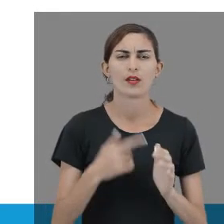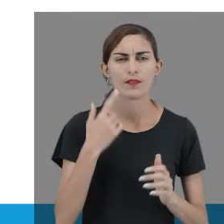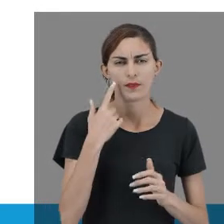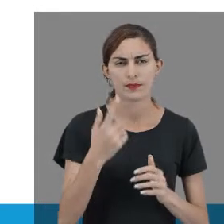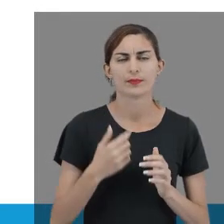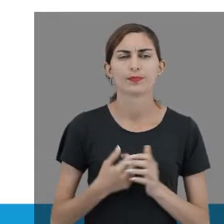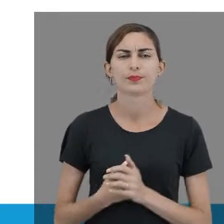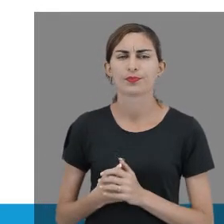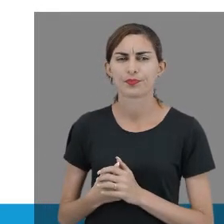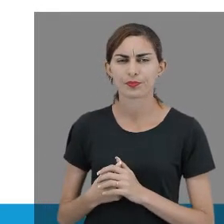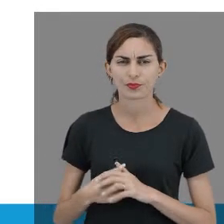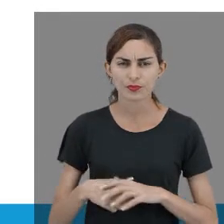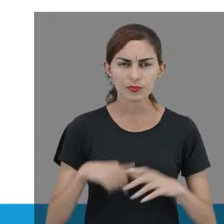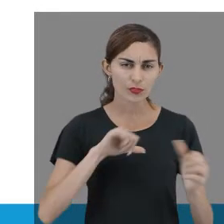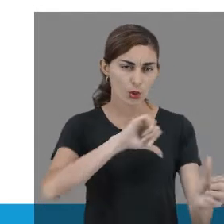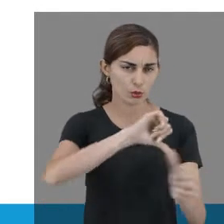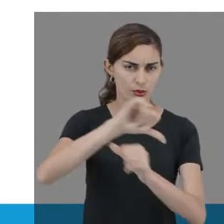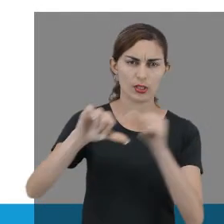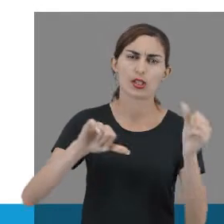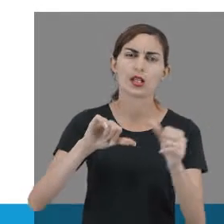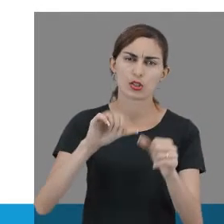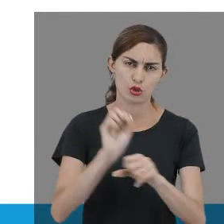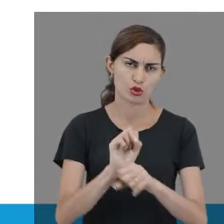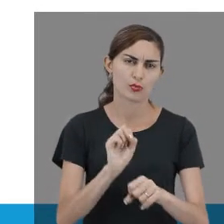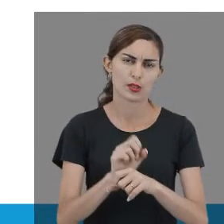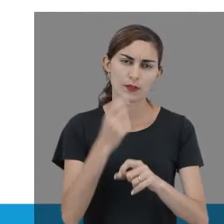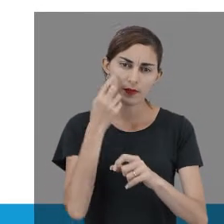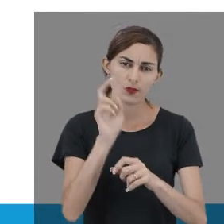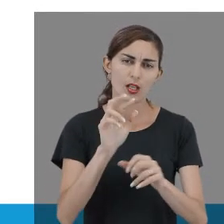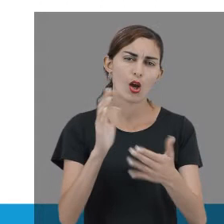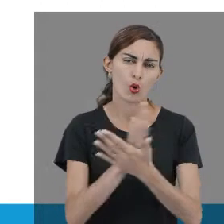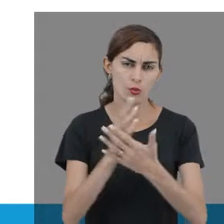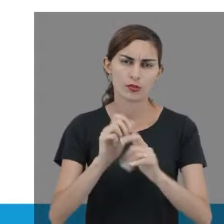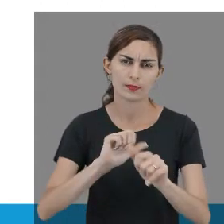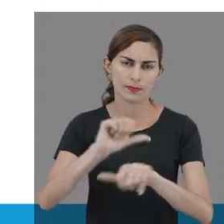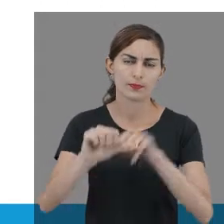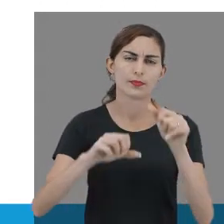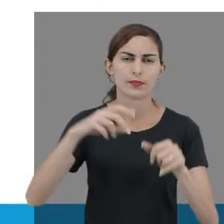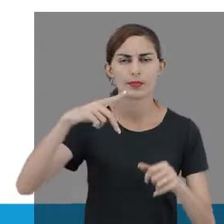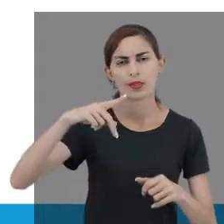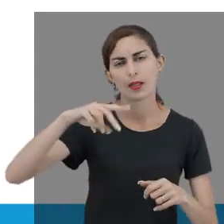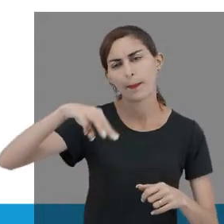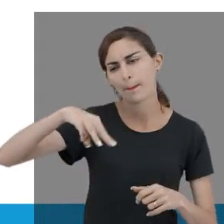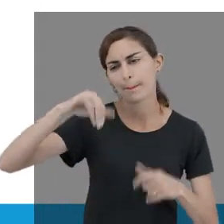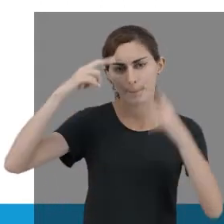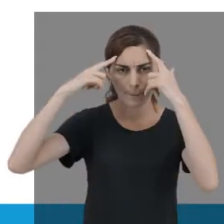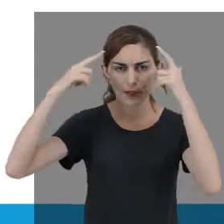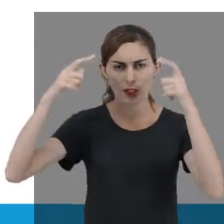slide, então, vocês observam atentamente as alterações mais esperadas. Então,